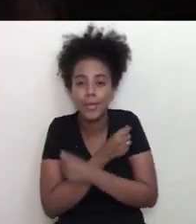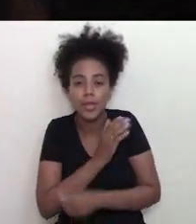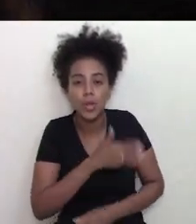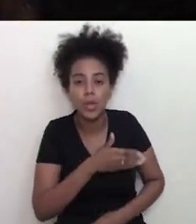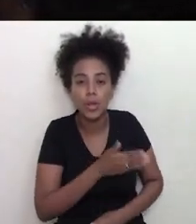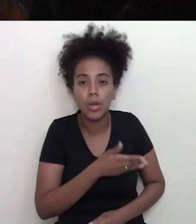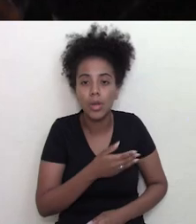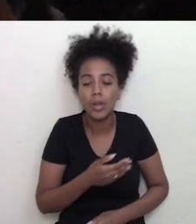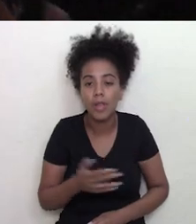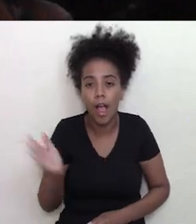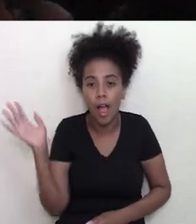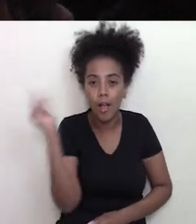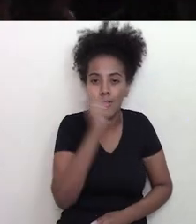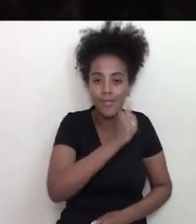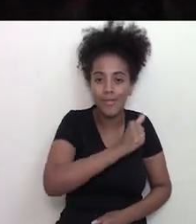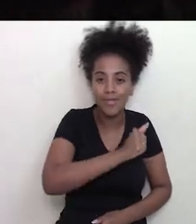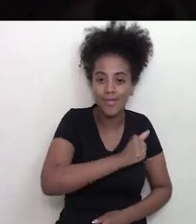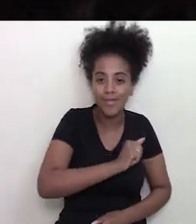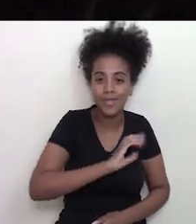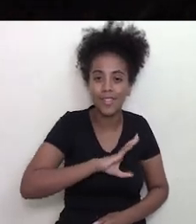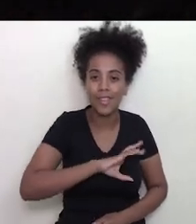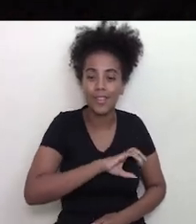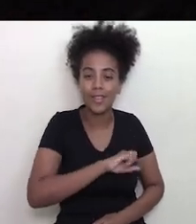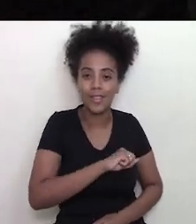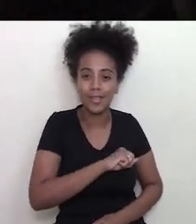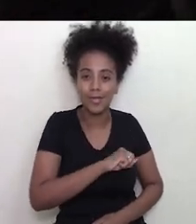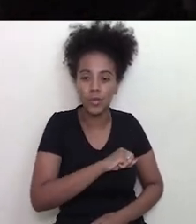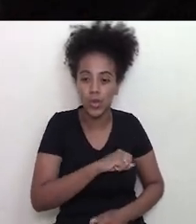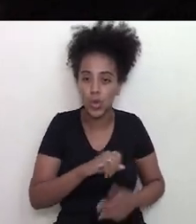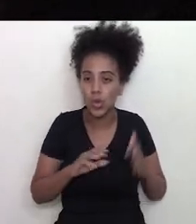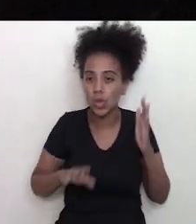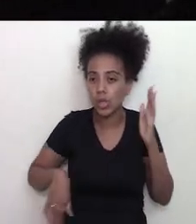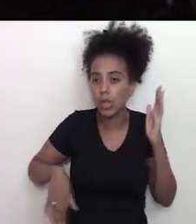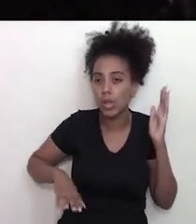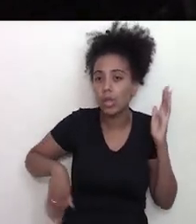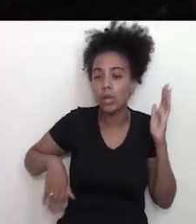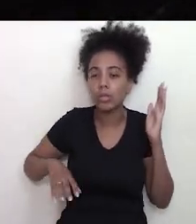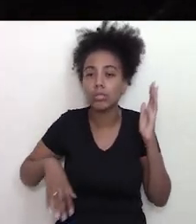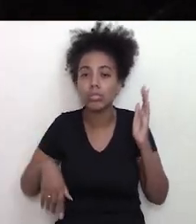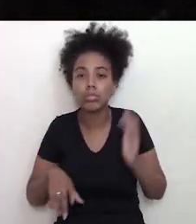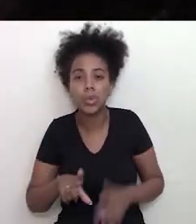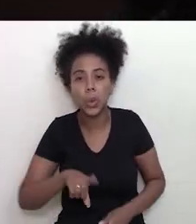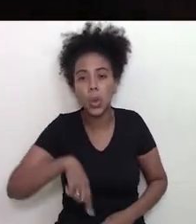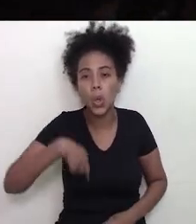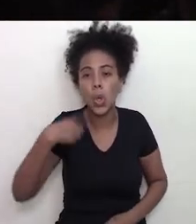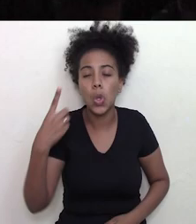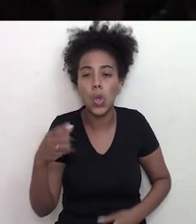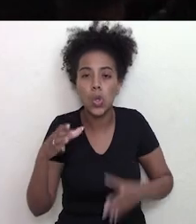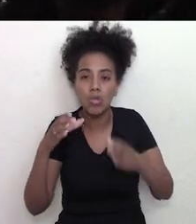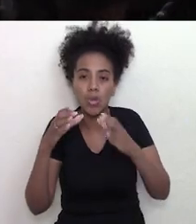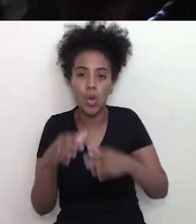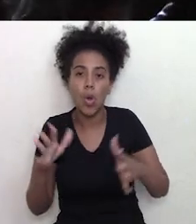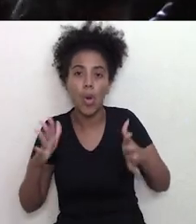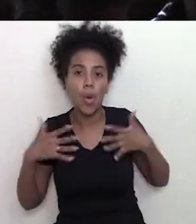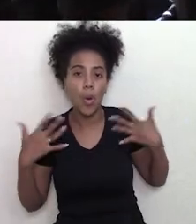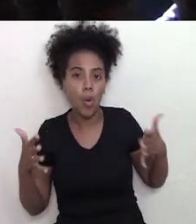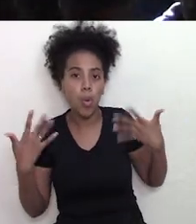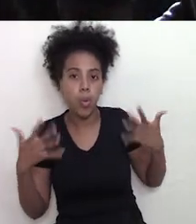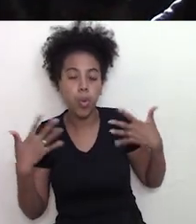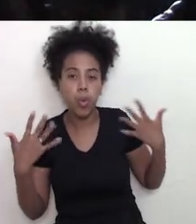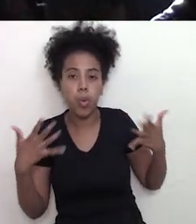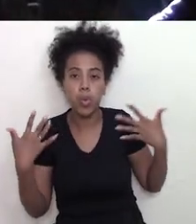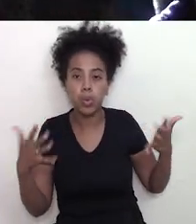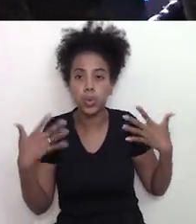Vamos, amor, vamos curtir, bora pra beira do mar. Vamos pra onde tá fazendo mais calor e ninguém pode